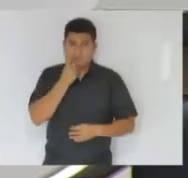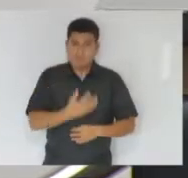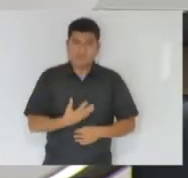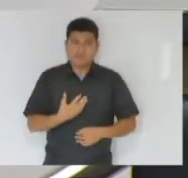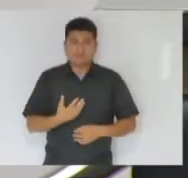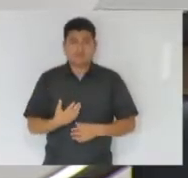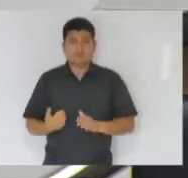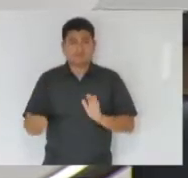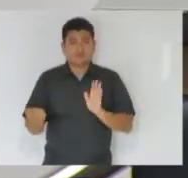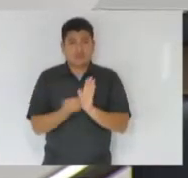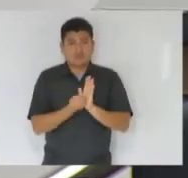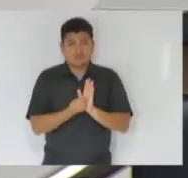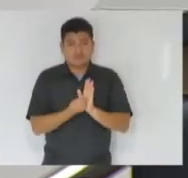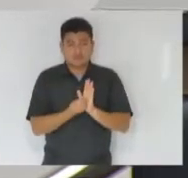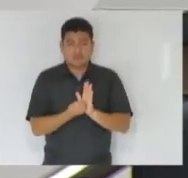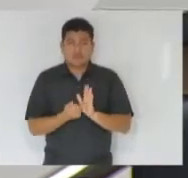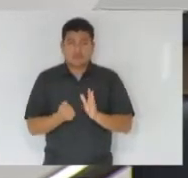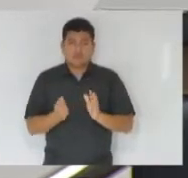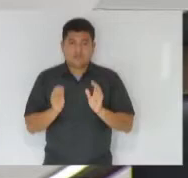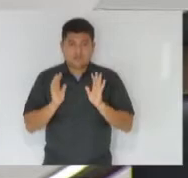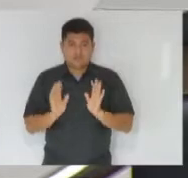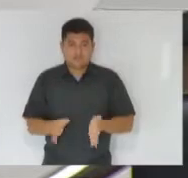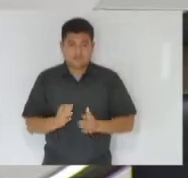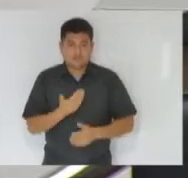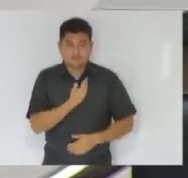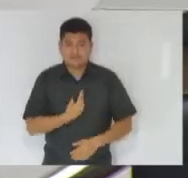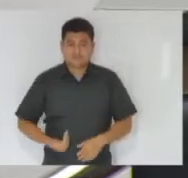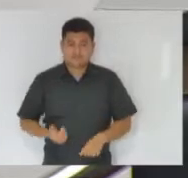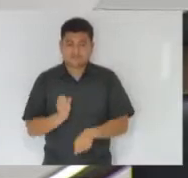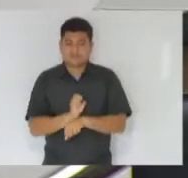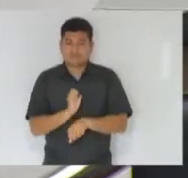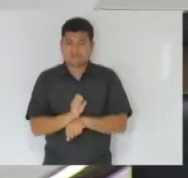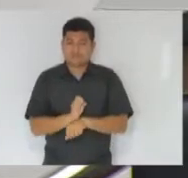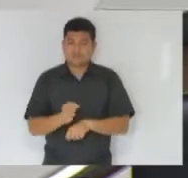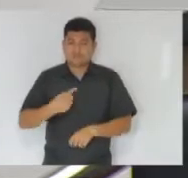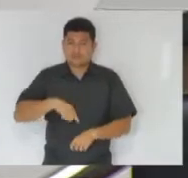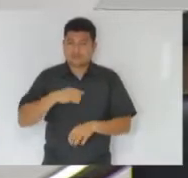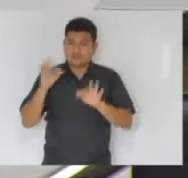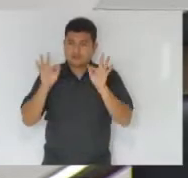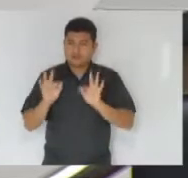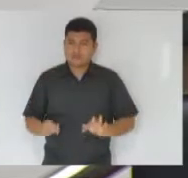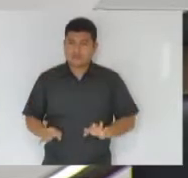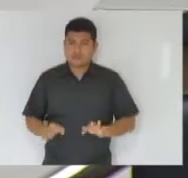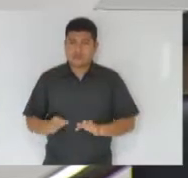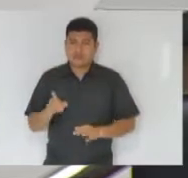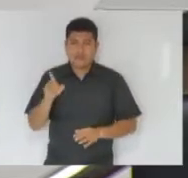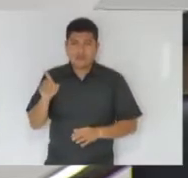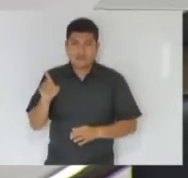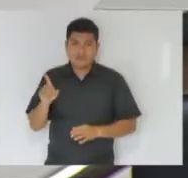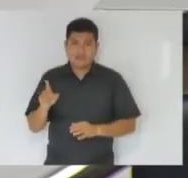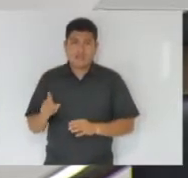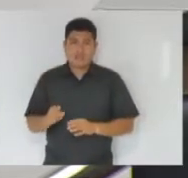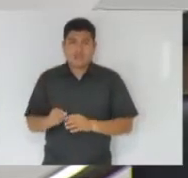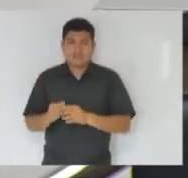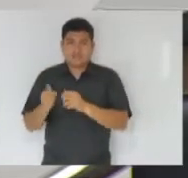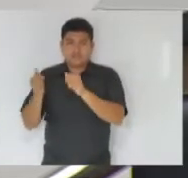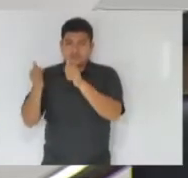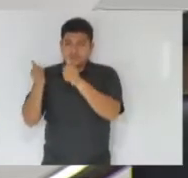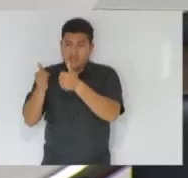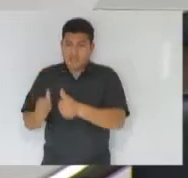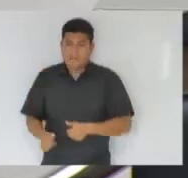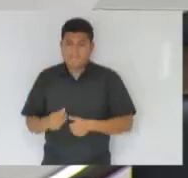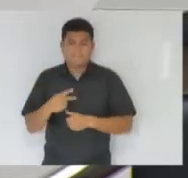do Estado. Assim, ficamos muito felizes, uma vez que a padroeira é comemorada no dia 15 de